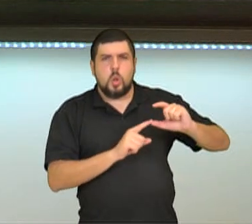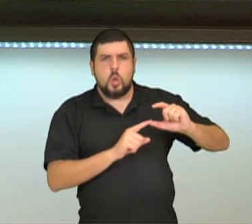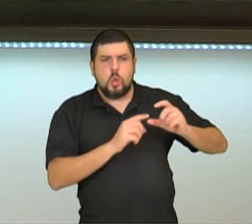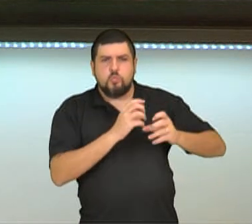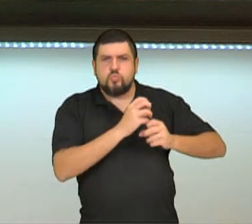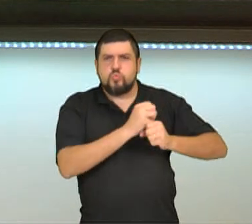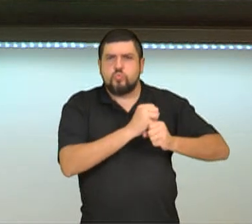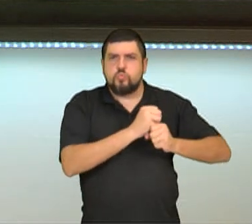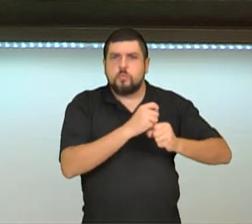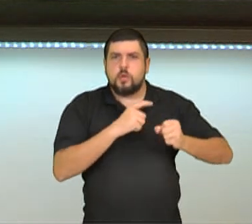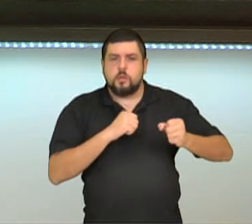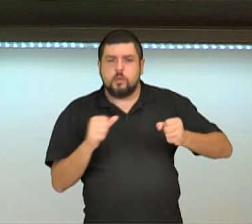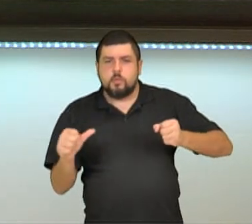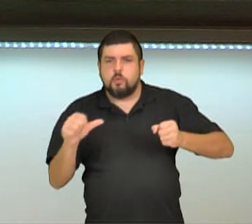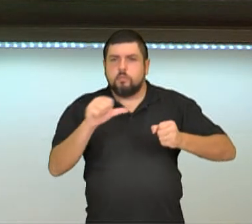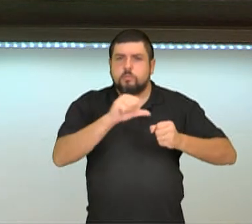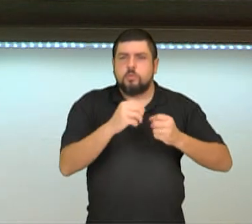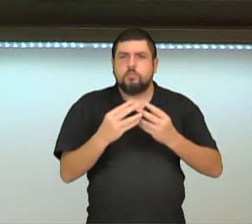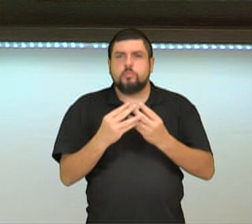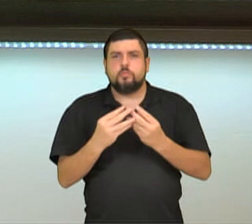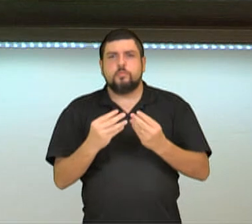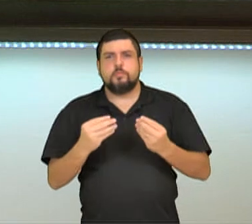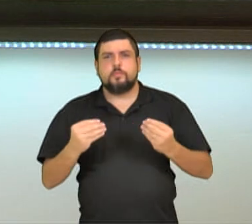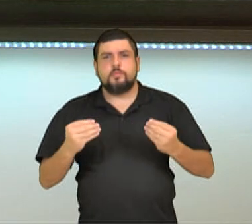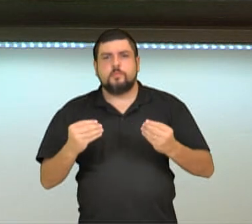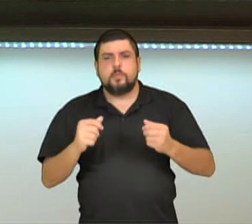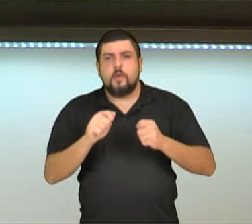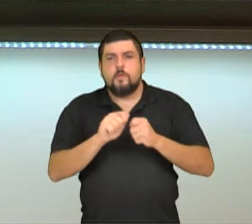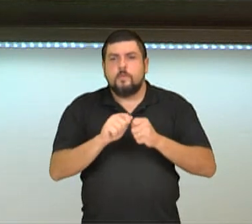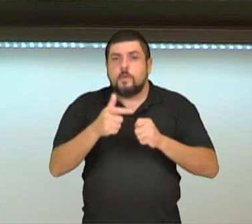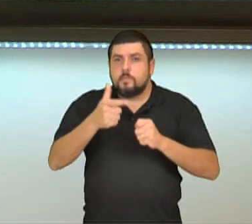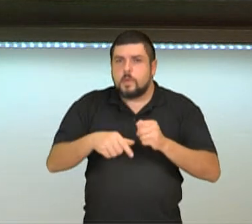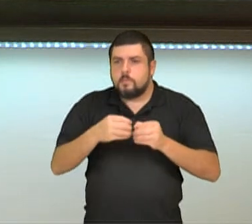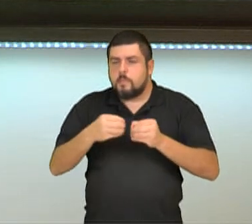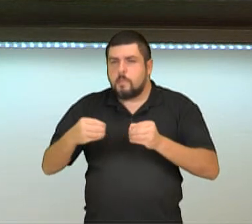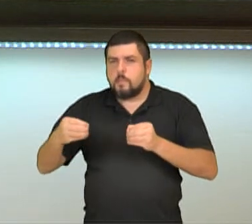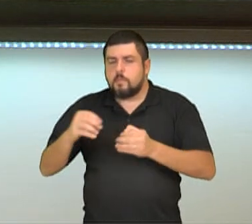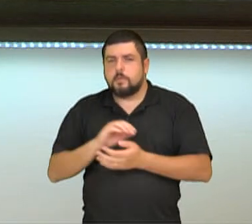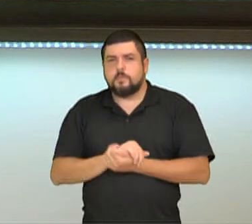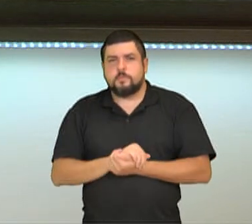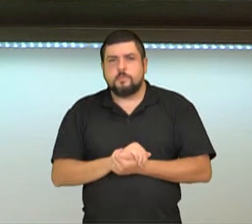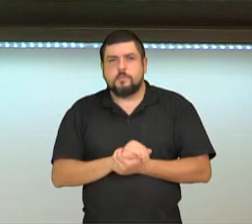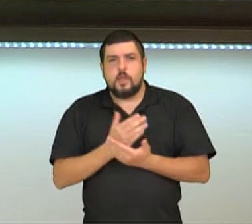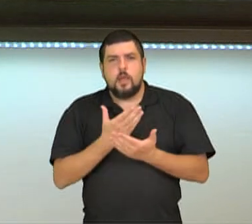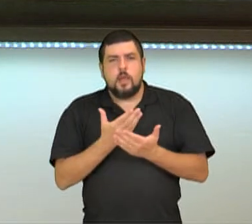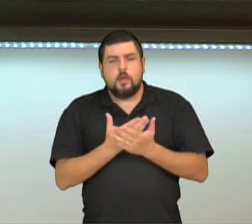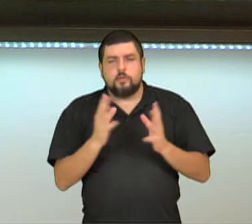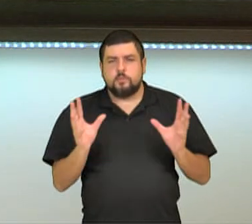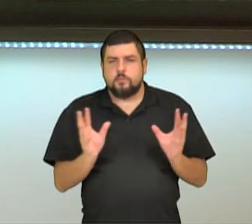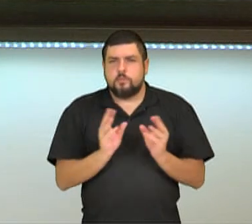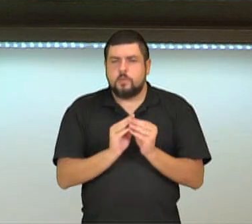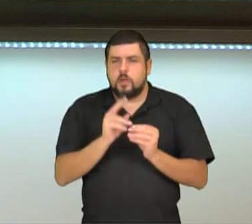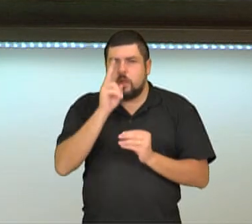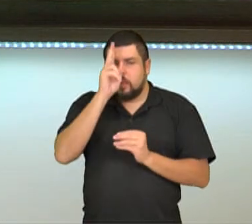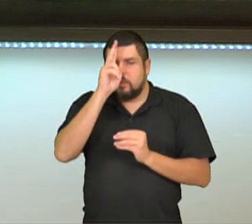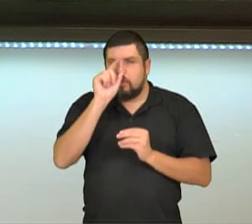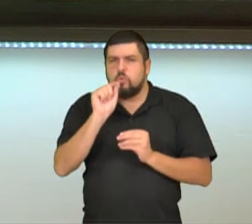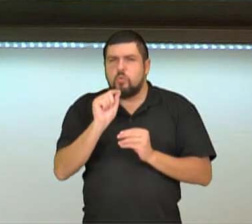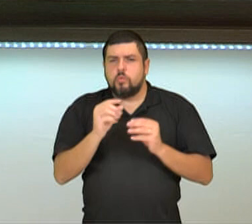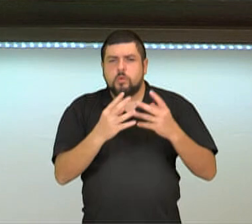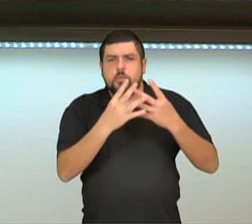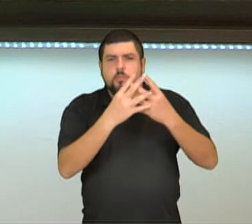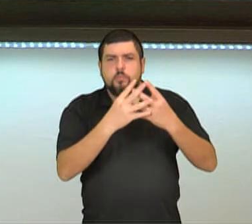concentração do vírus. Na aula de hoje, relembramos o conceito de diluição, relembramos